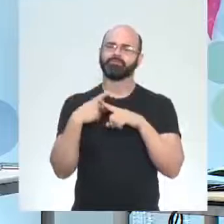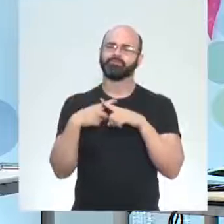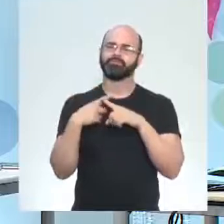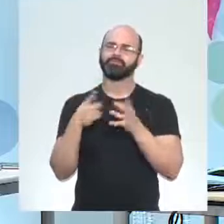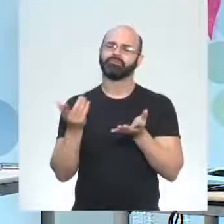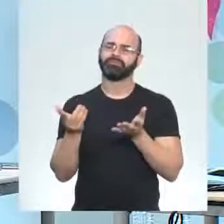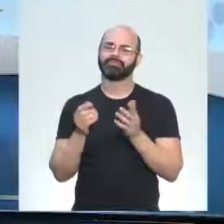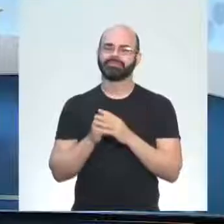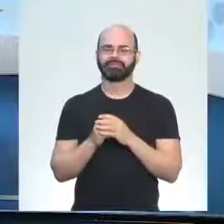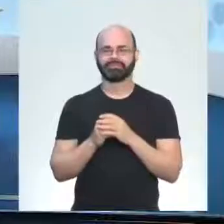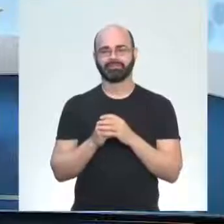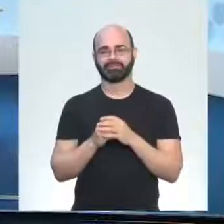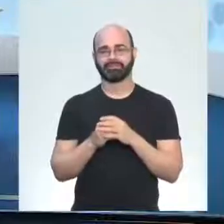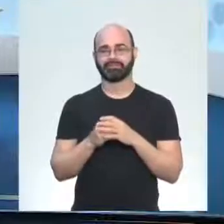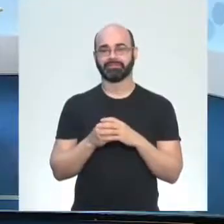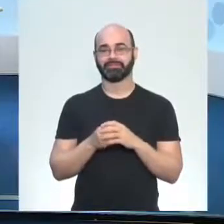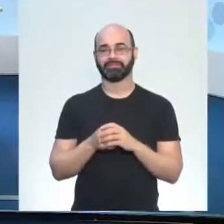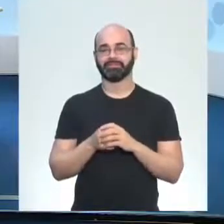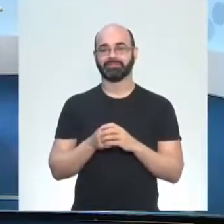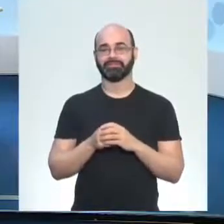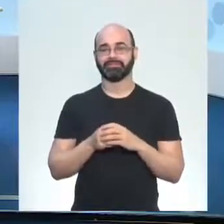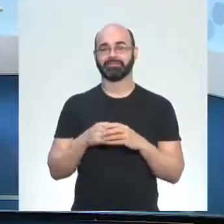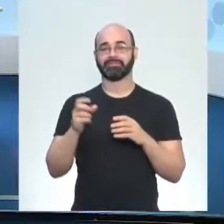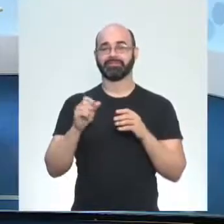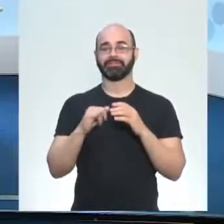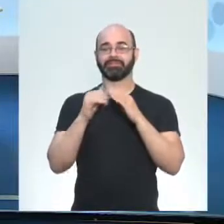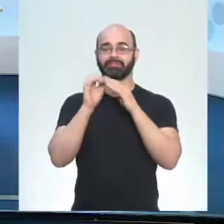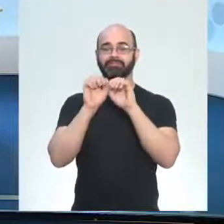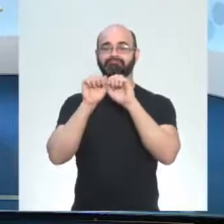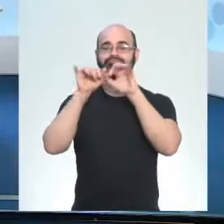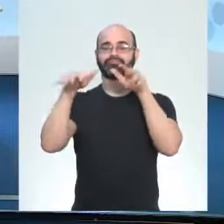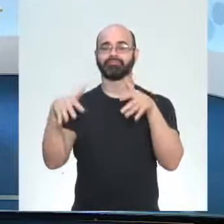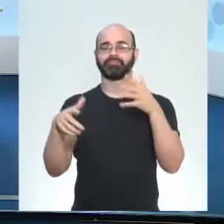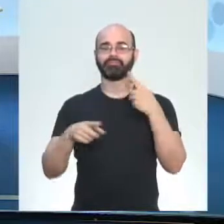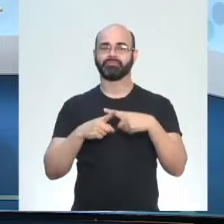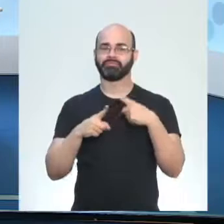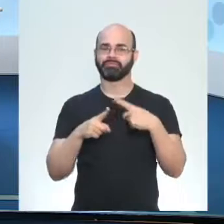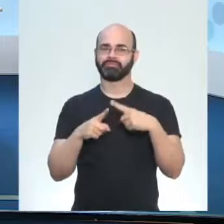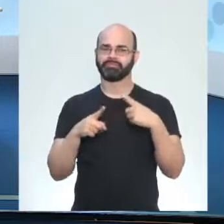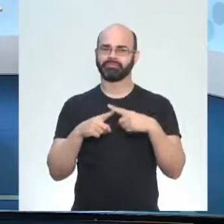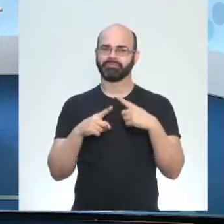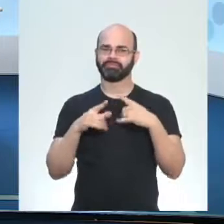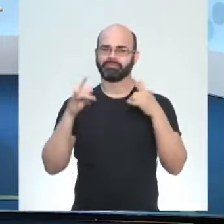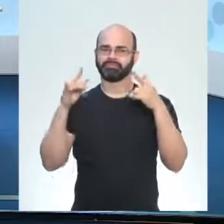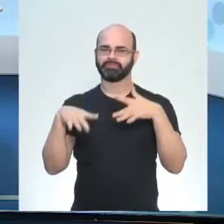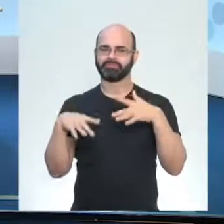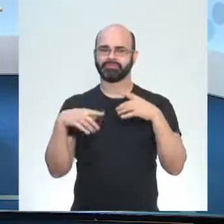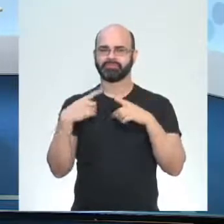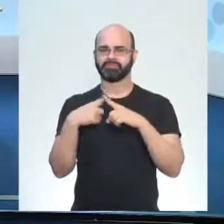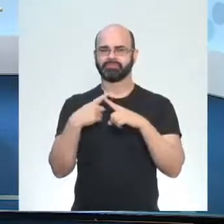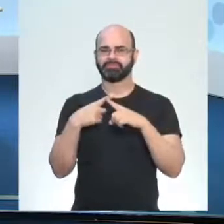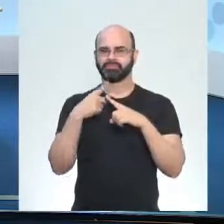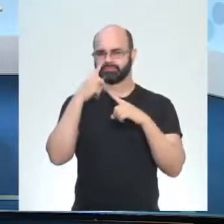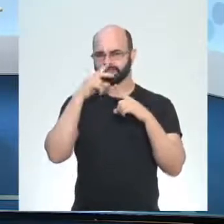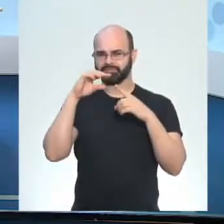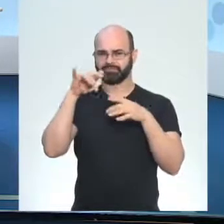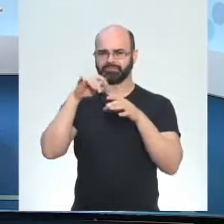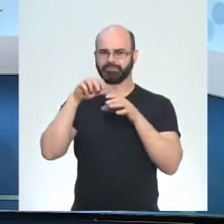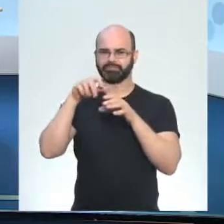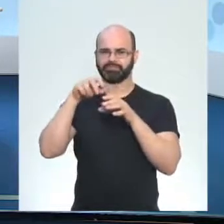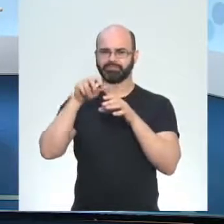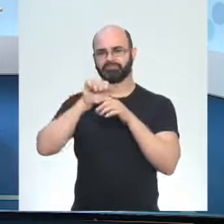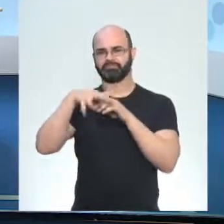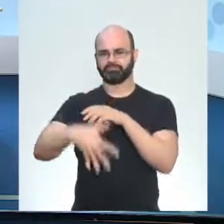Economizar? Nossa, mas será? e aí, e se vazar? Por que será que sobra espaço? Ah, não sei. Se vaza,